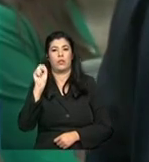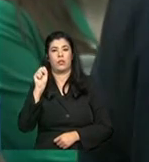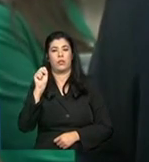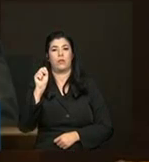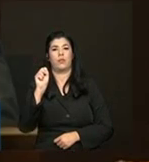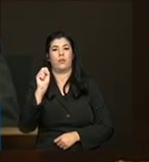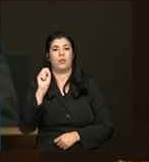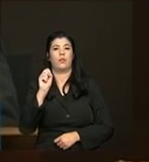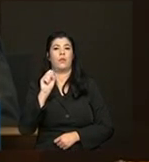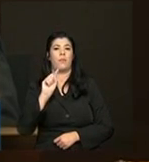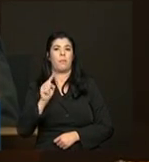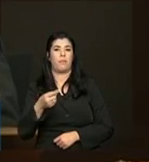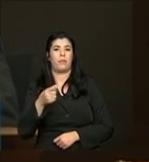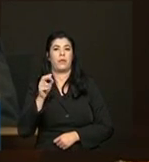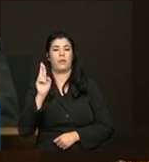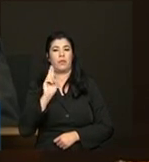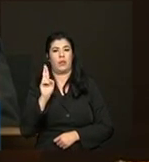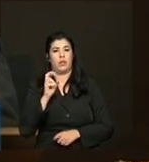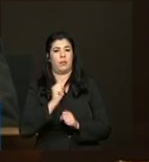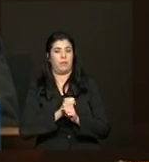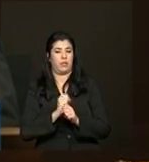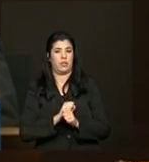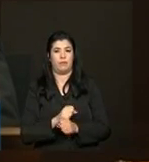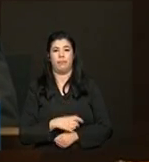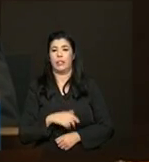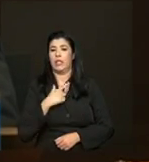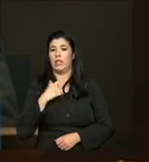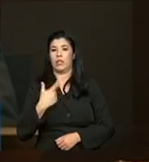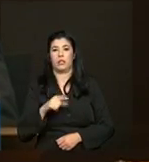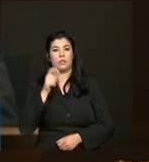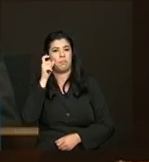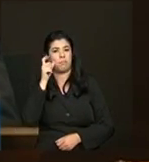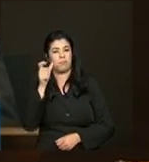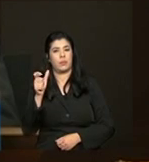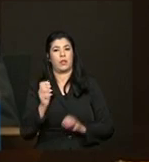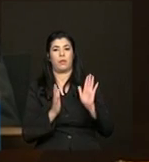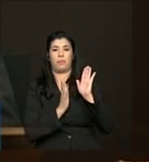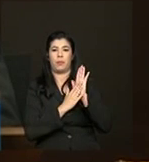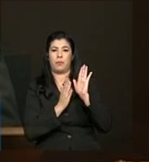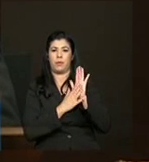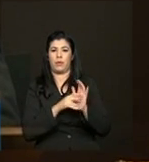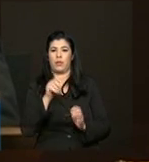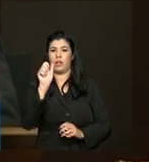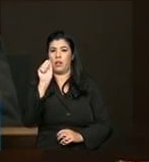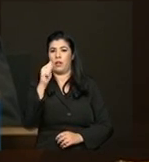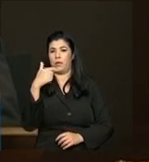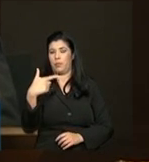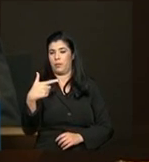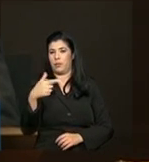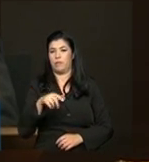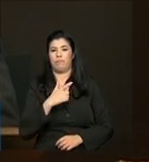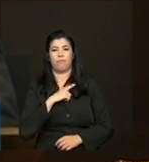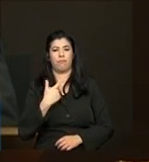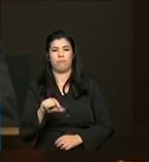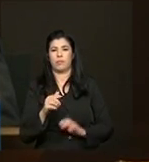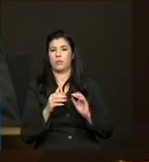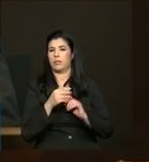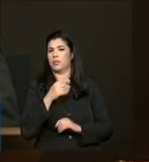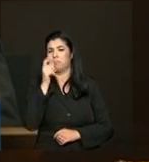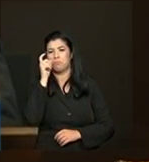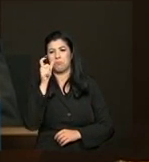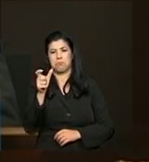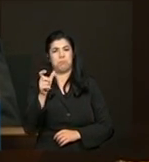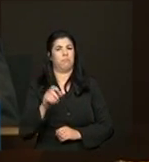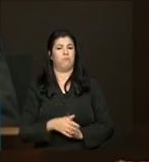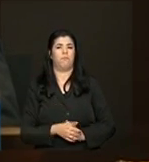R$ 78.558.000 ano. Não possui interesse em apresentar a proposta para o sublote A2. Não possui interesse em apresentar